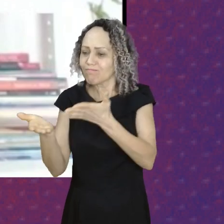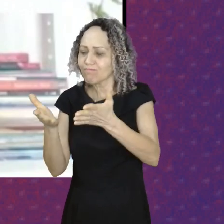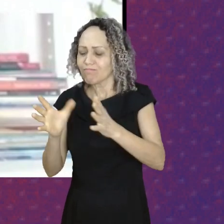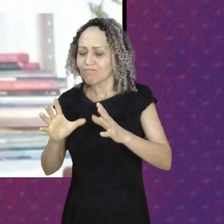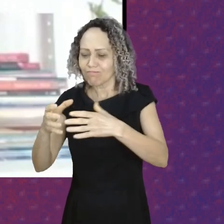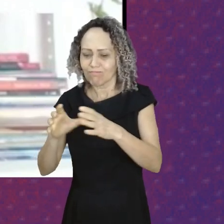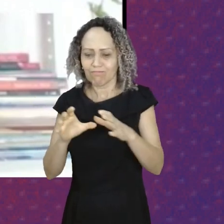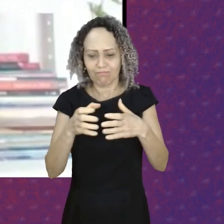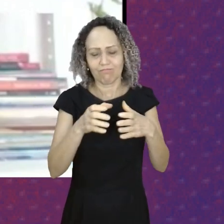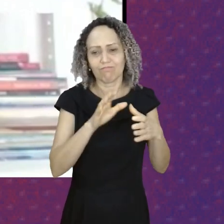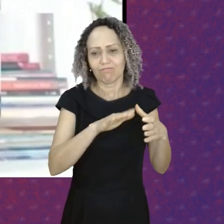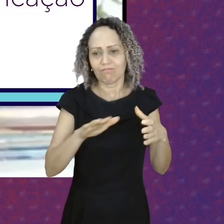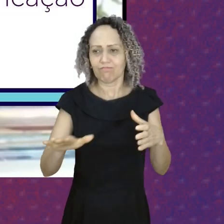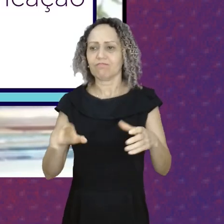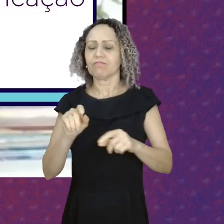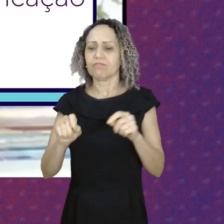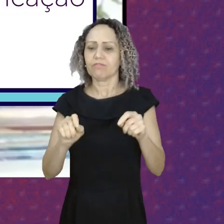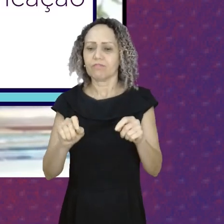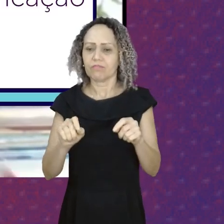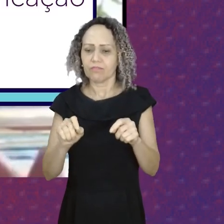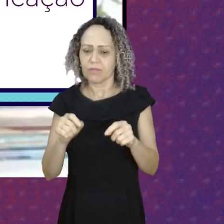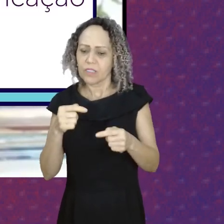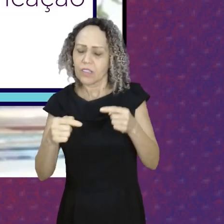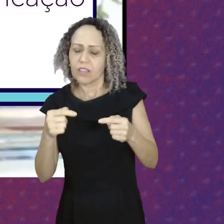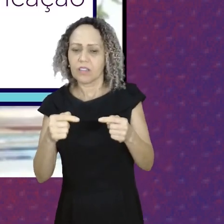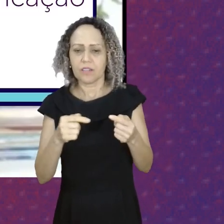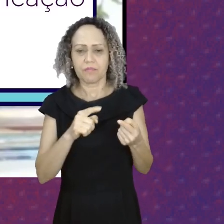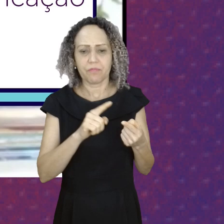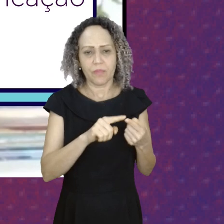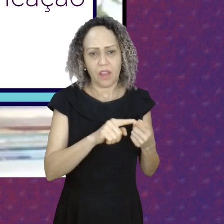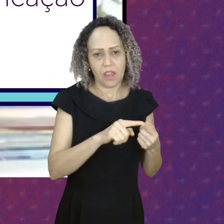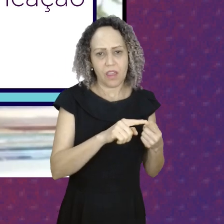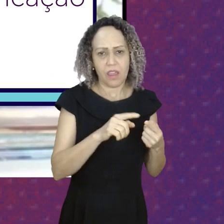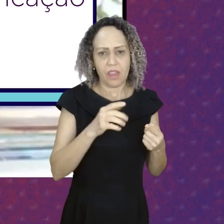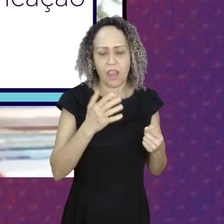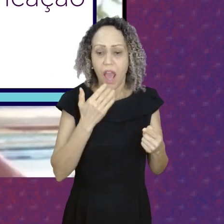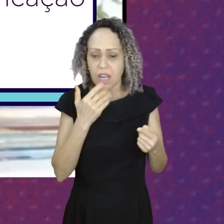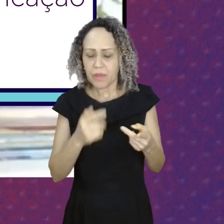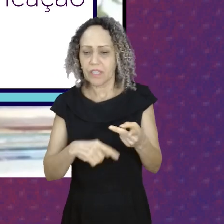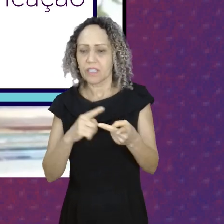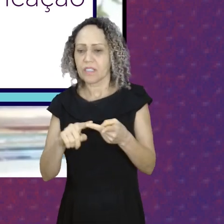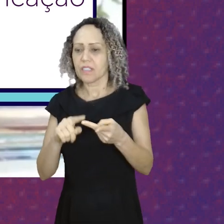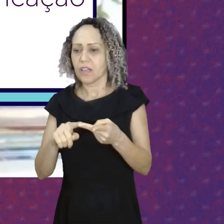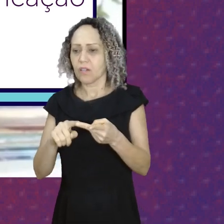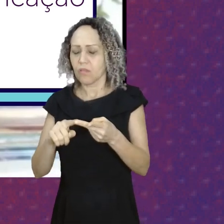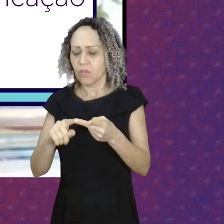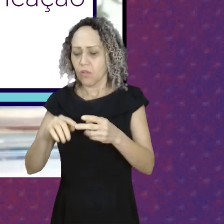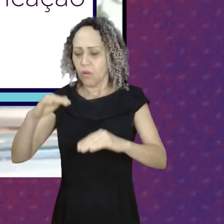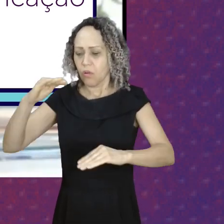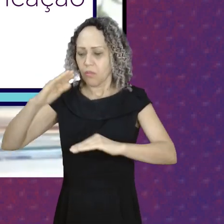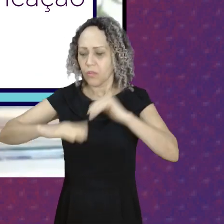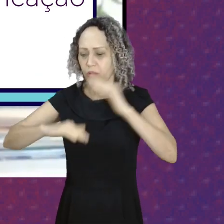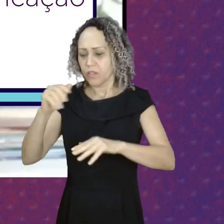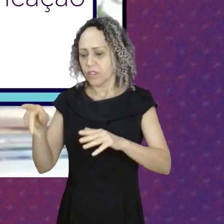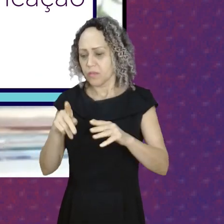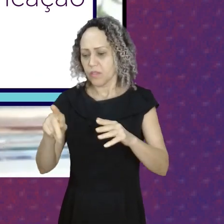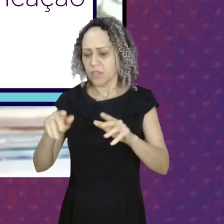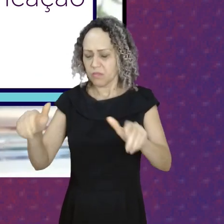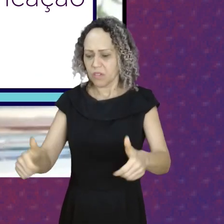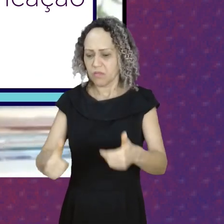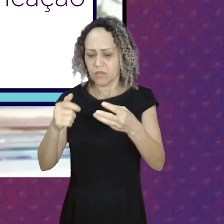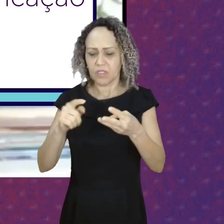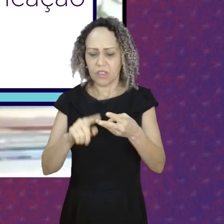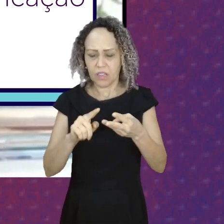coletiva que articula cuidado e educação com profissionais qualificados e em espaços físicos com